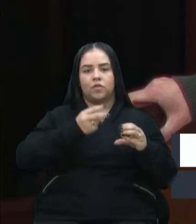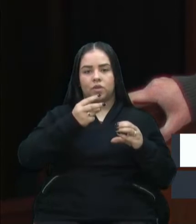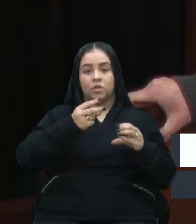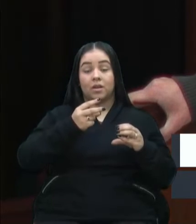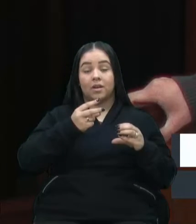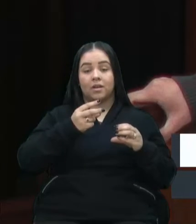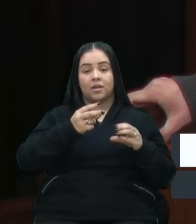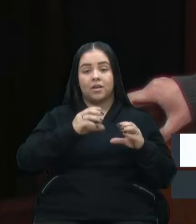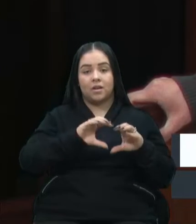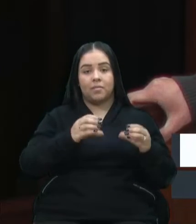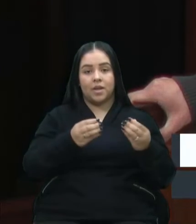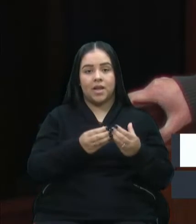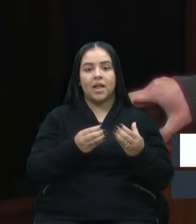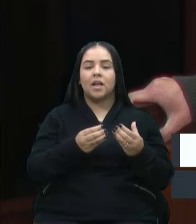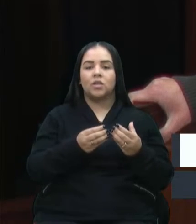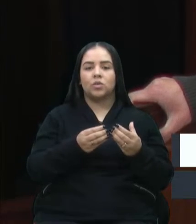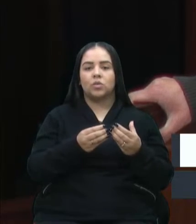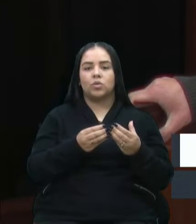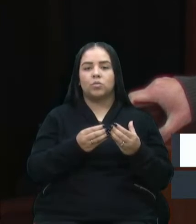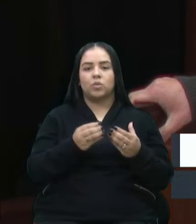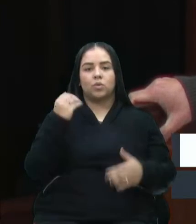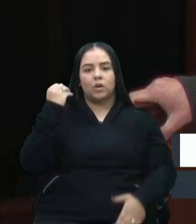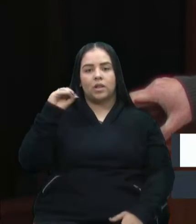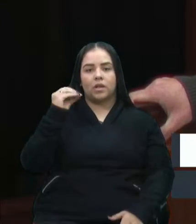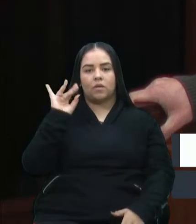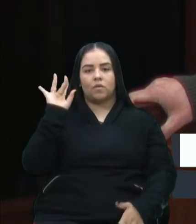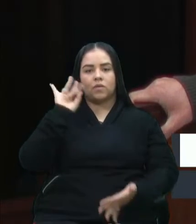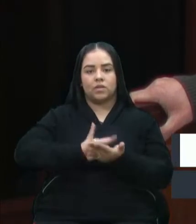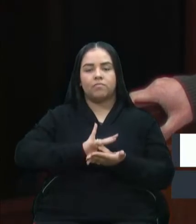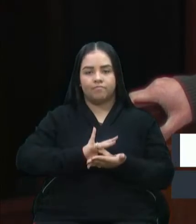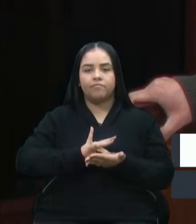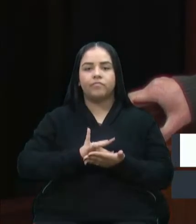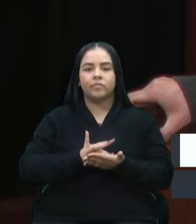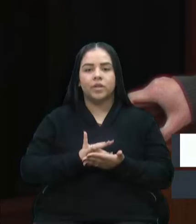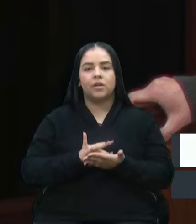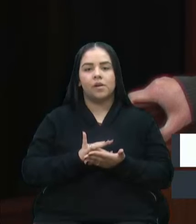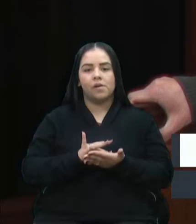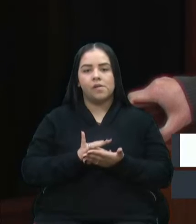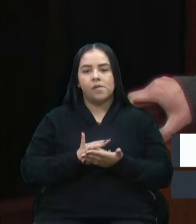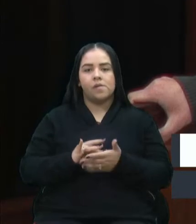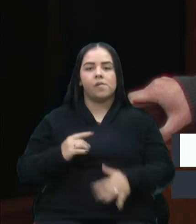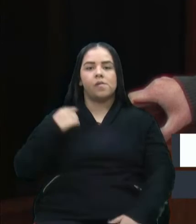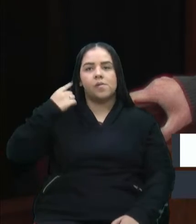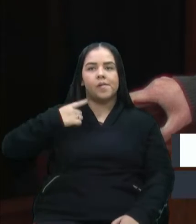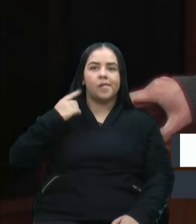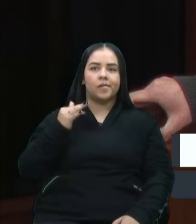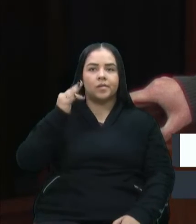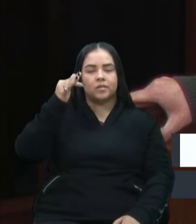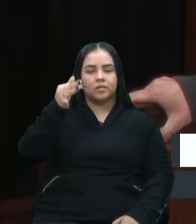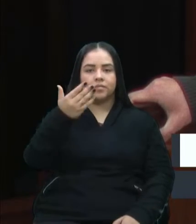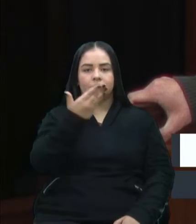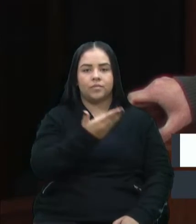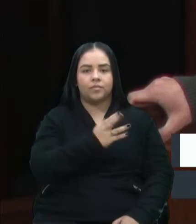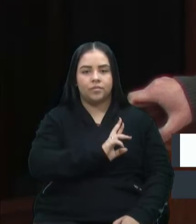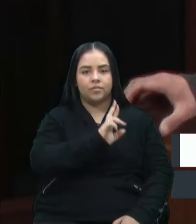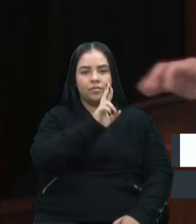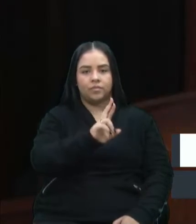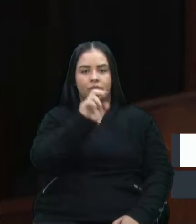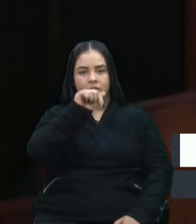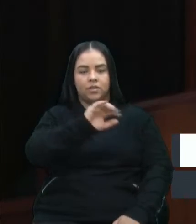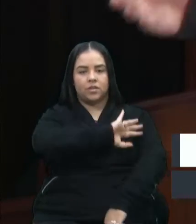foi oficializado a candidatura a deputado federal do nosso representante aqui da Serra